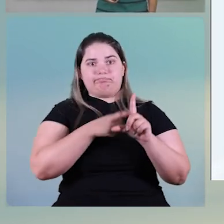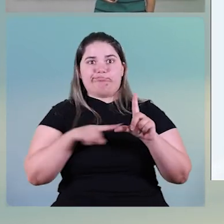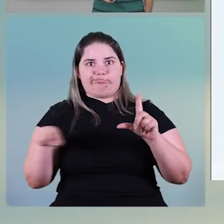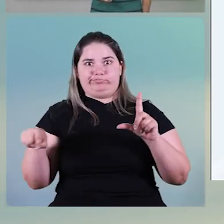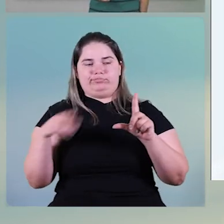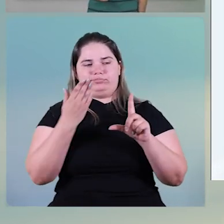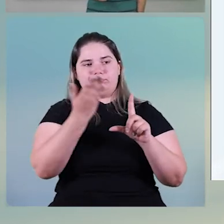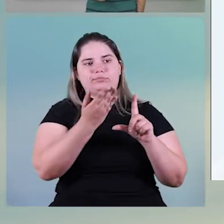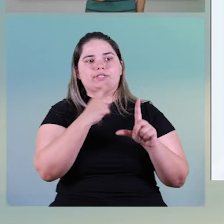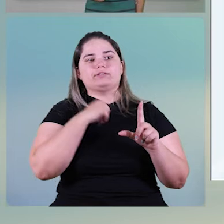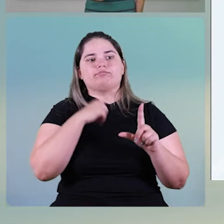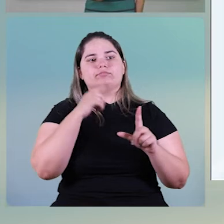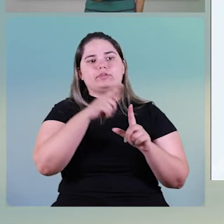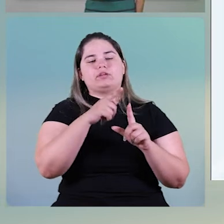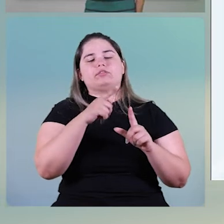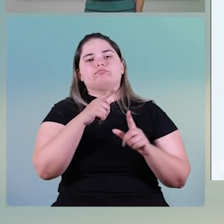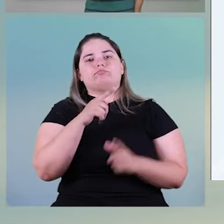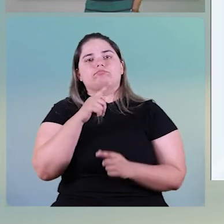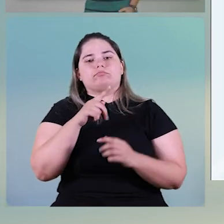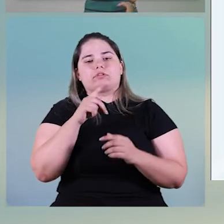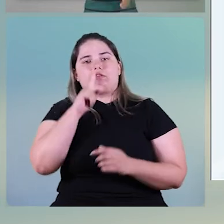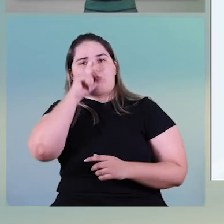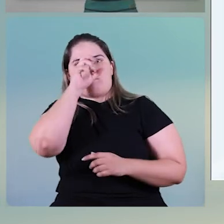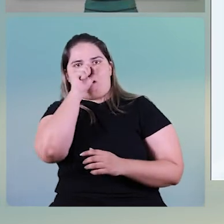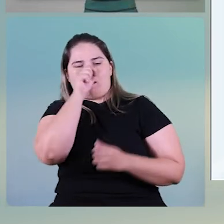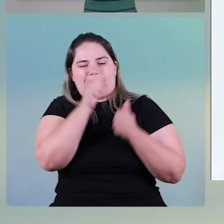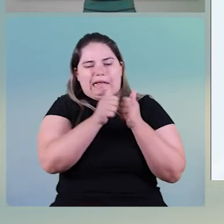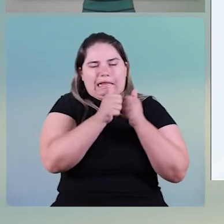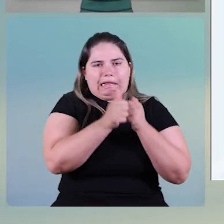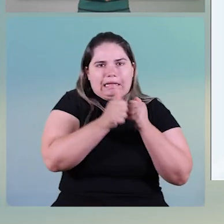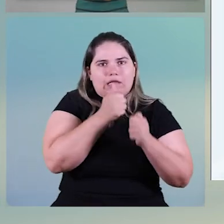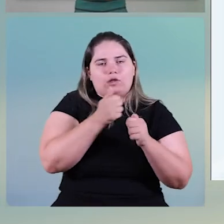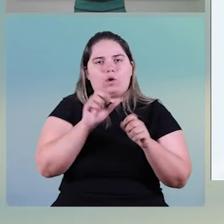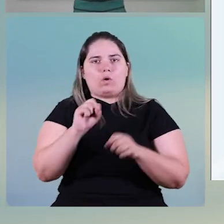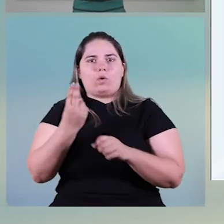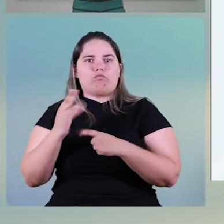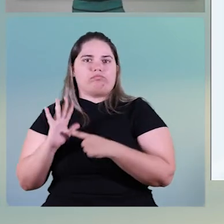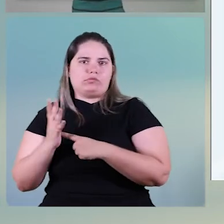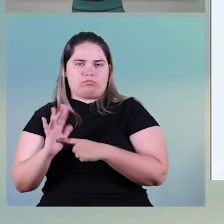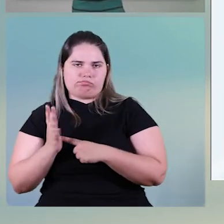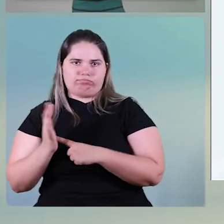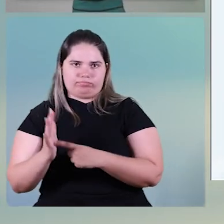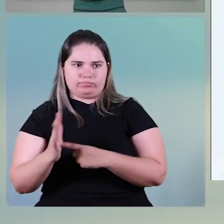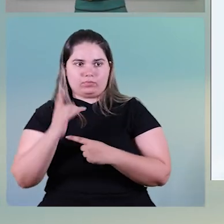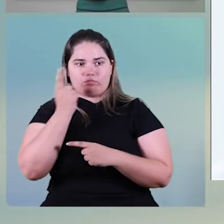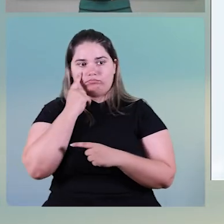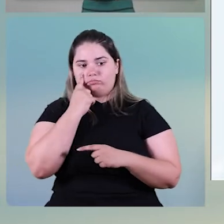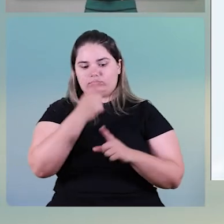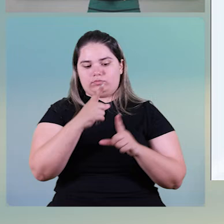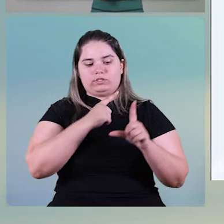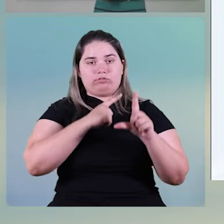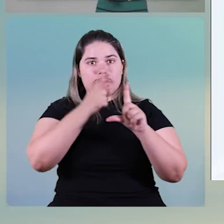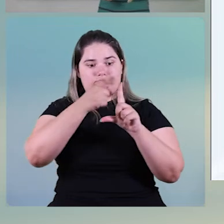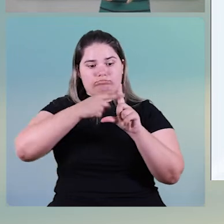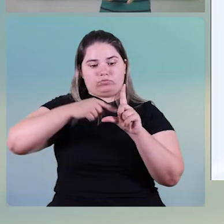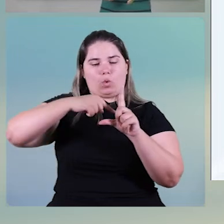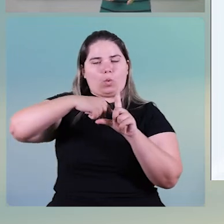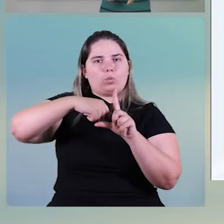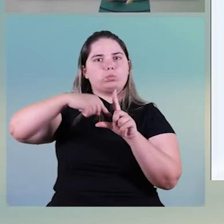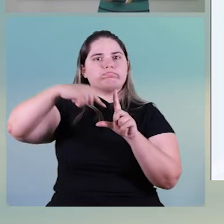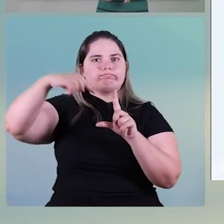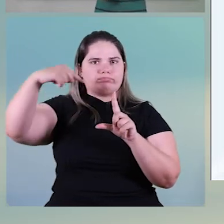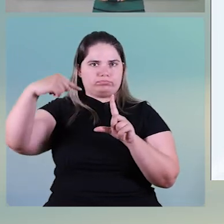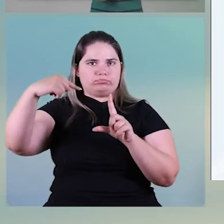motora é representada por essa reta inclinada. Ó. À medida que a força